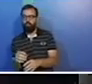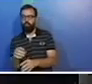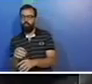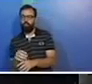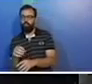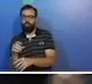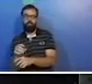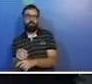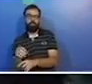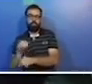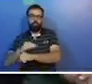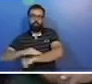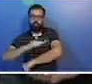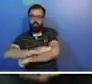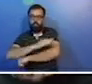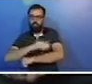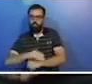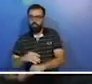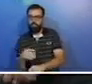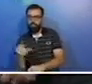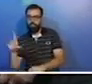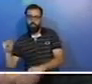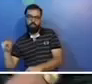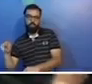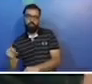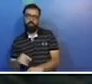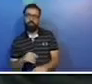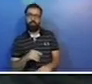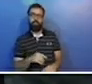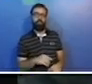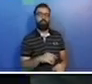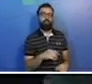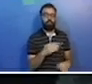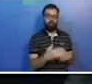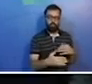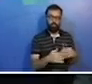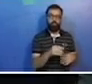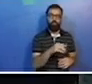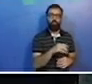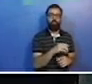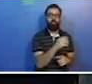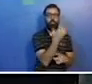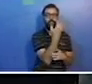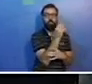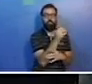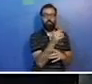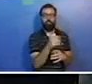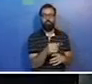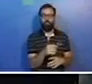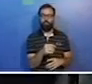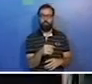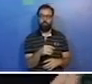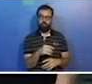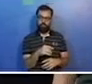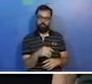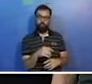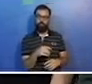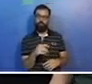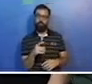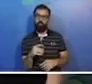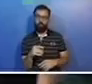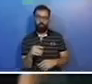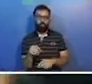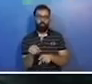martim pescador. E na cadeia alimentar 8, planta aquática, caramujo, perereca e lá embaixo a